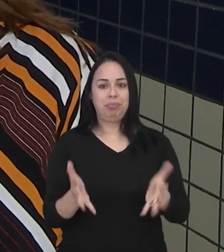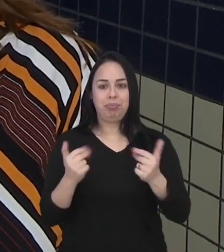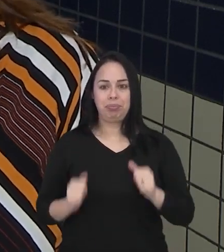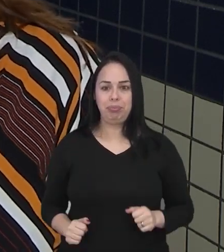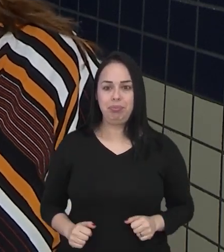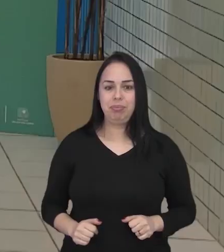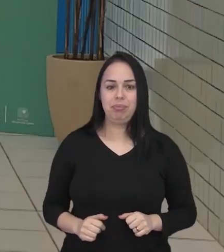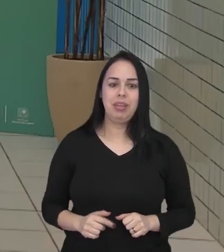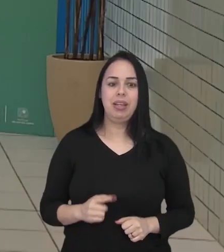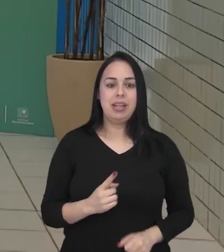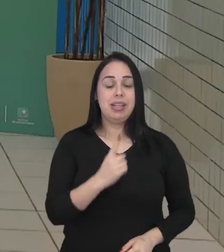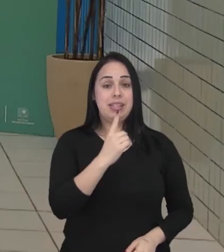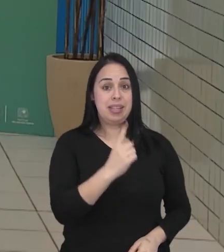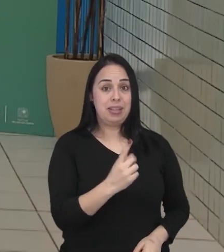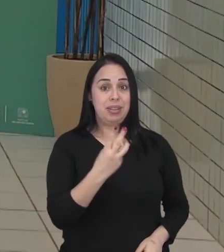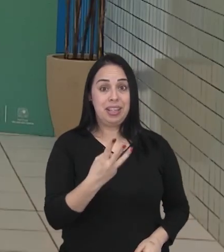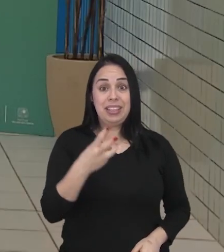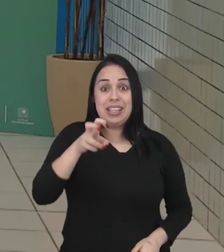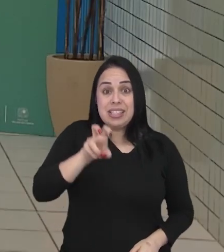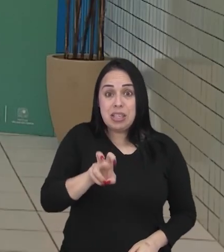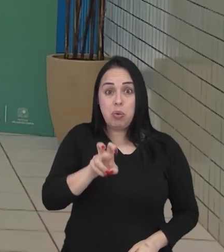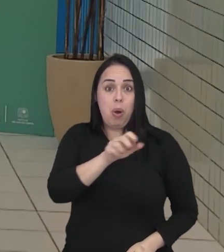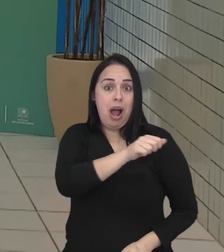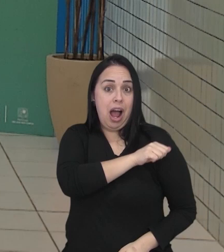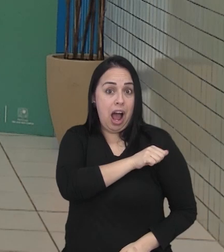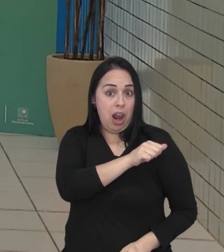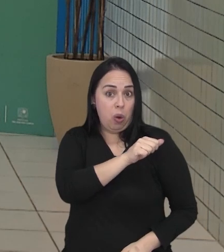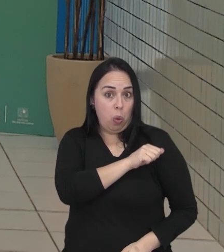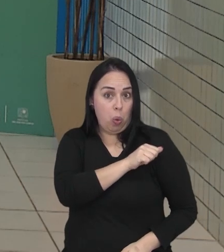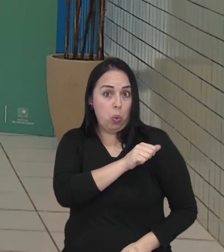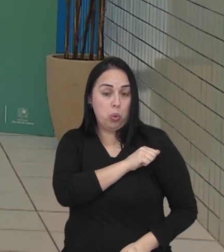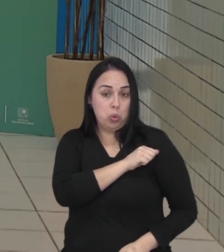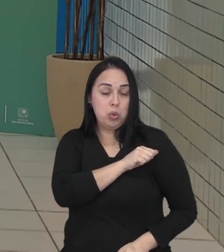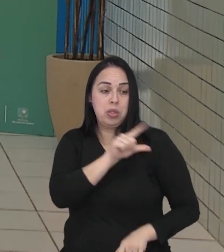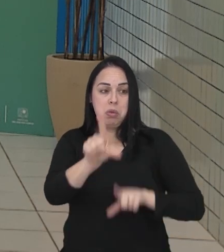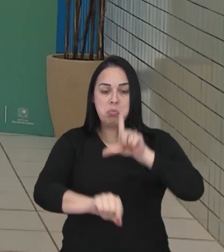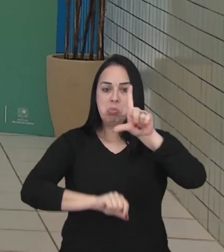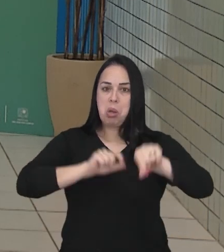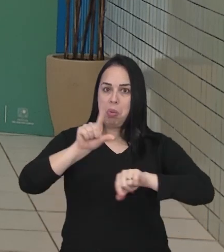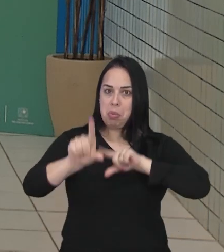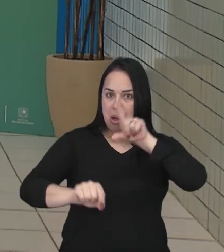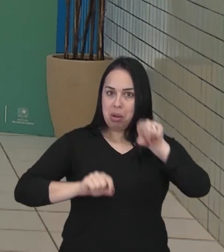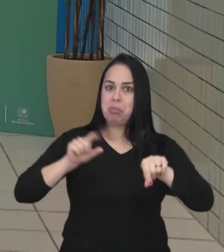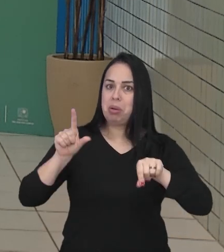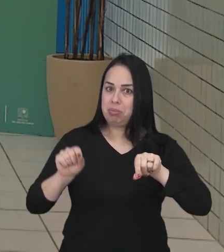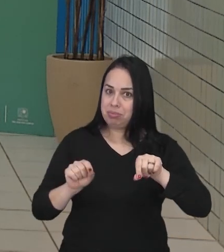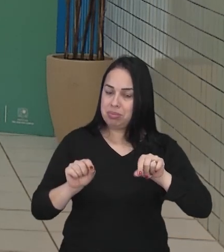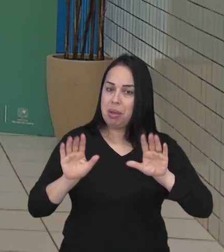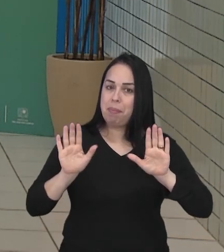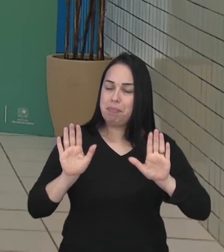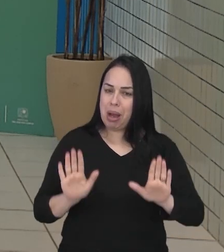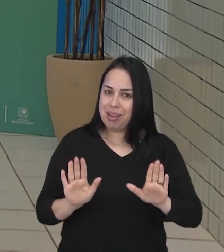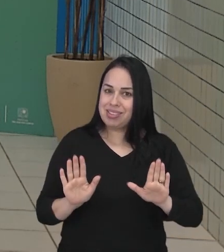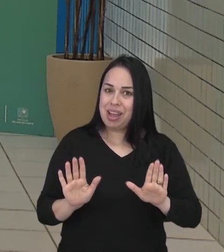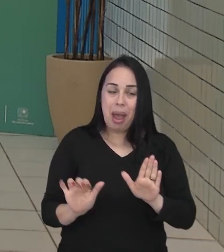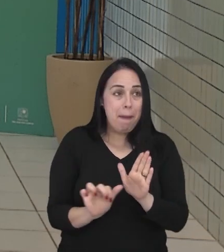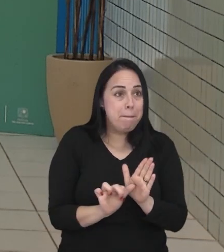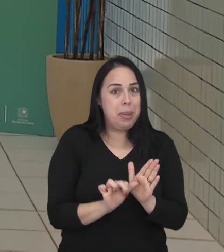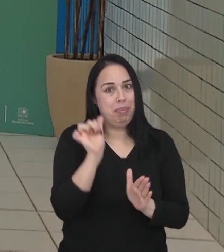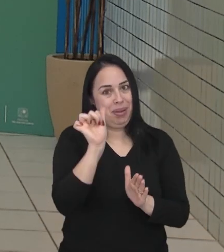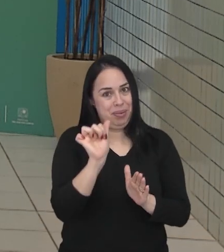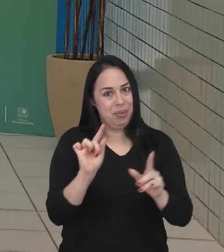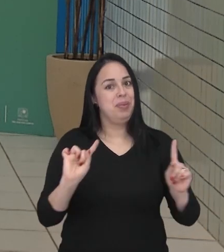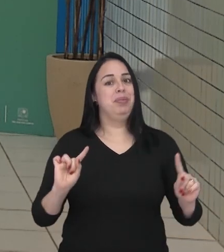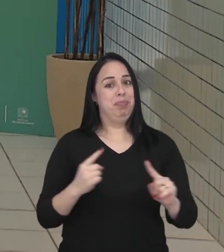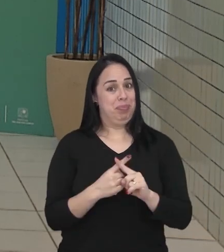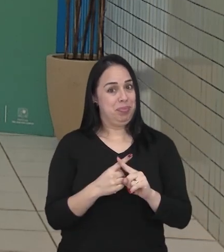é motivar. Ao todo, foram 135 alunos selecionados de 27 escolas diferentes da rede municipal. Mas essa foi